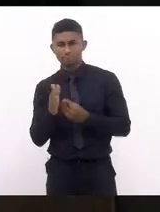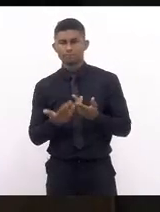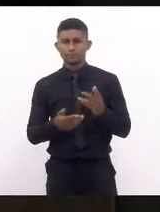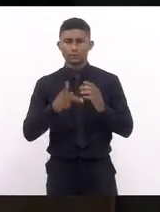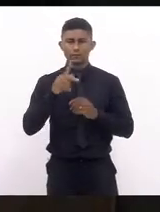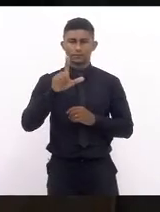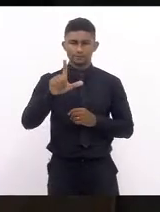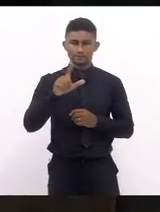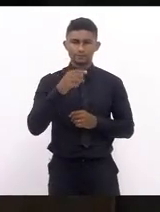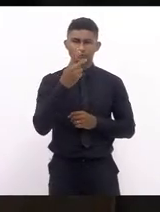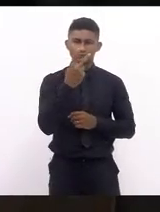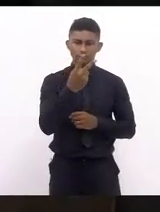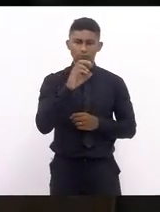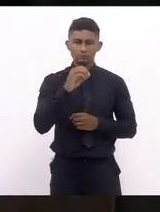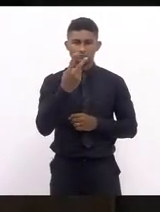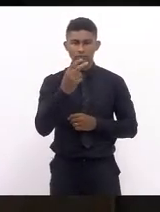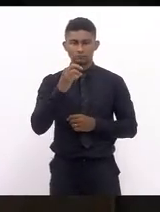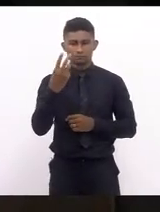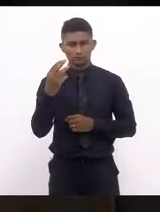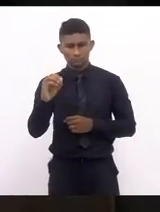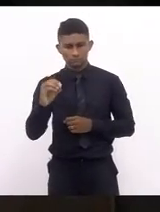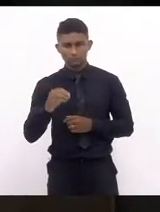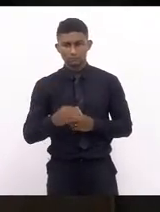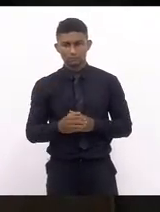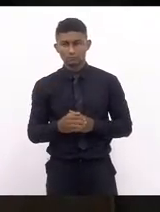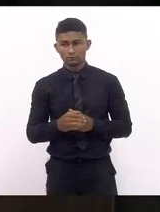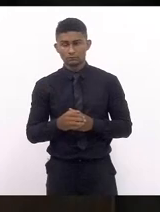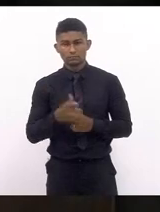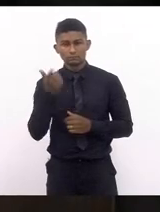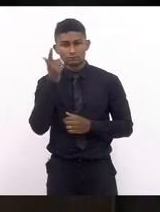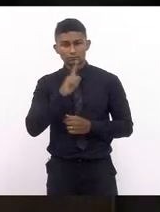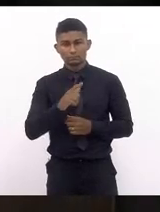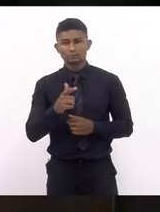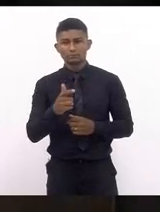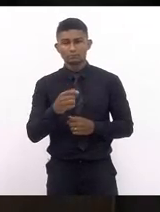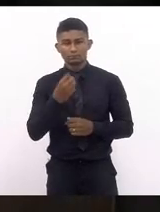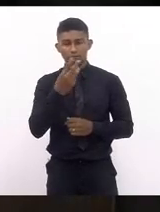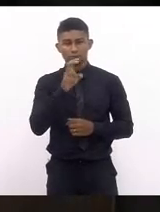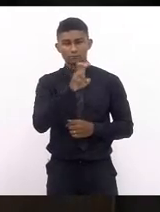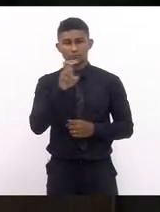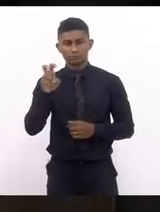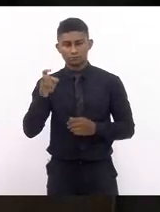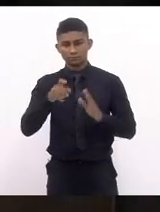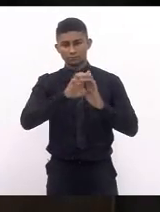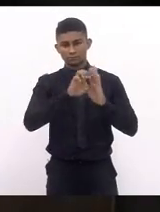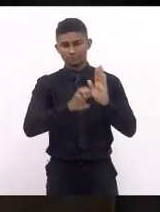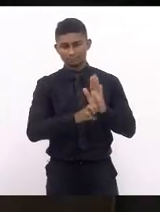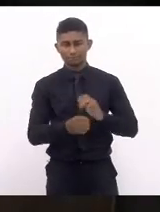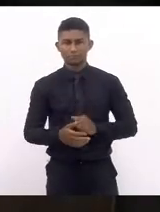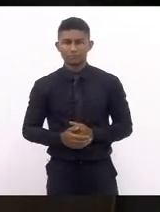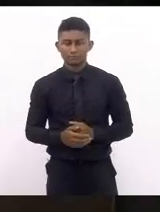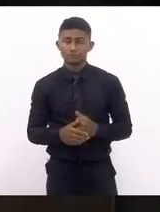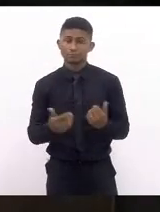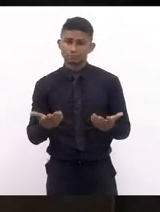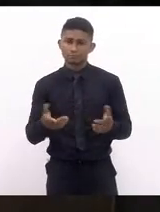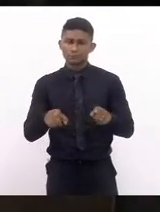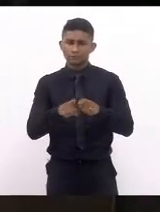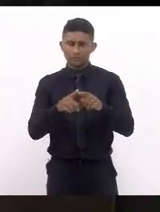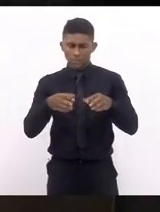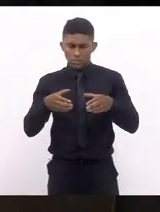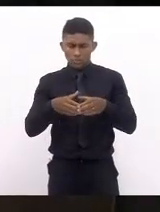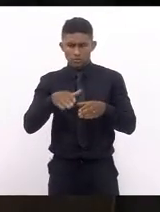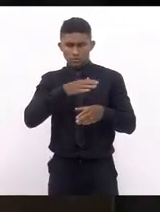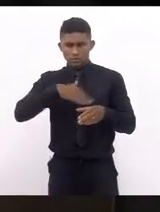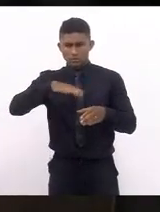revisão do PPA 2020/2030 recebeu 355 emendas destaca-se ainda que a consultoria em